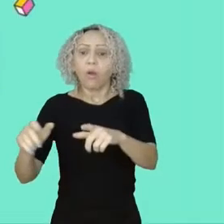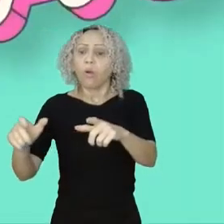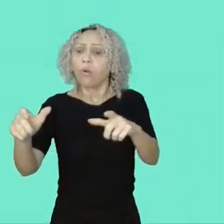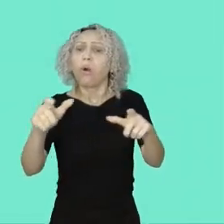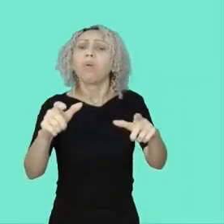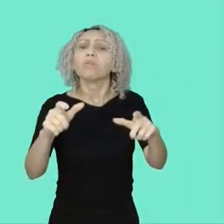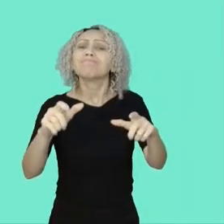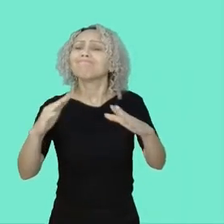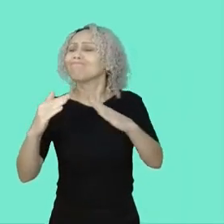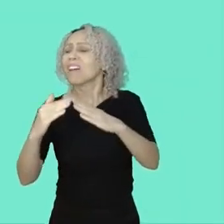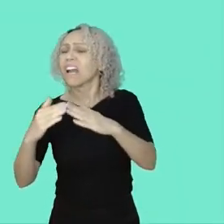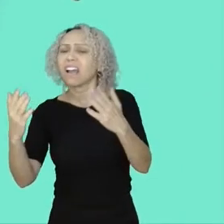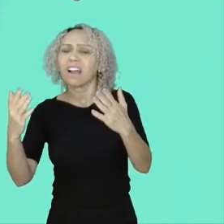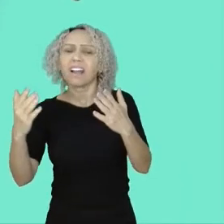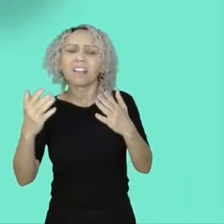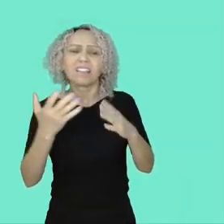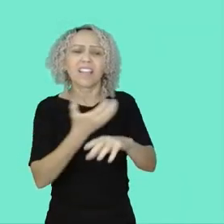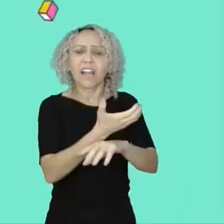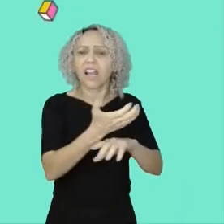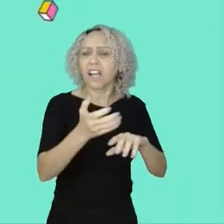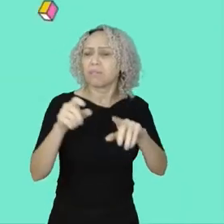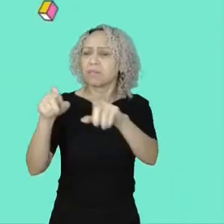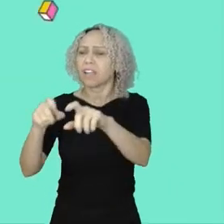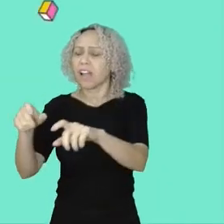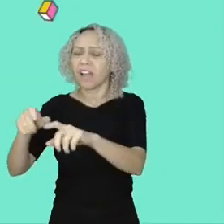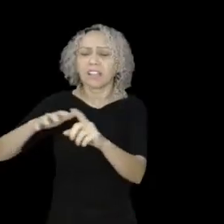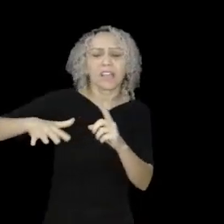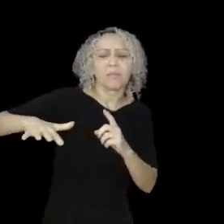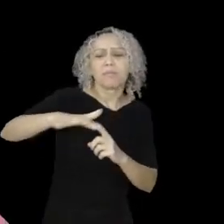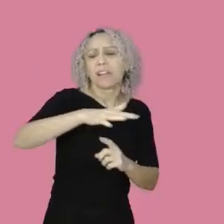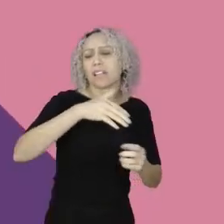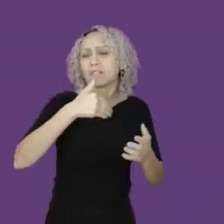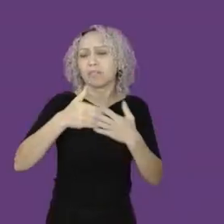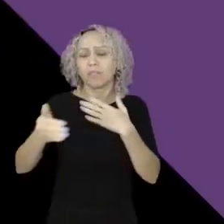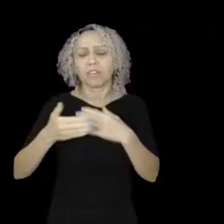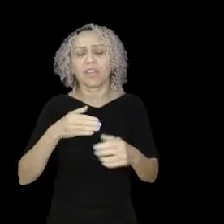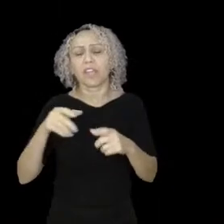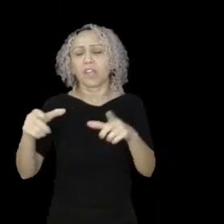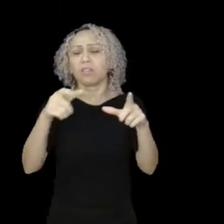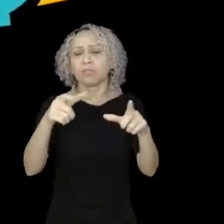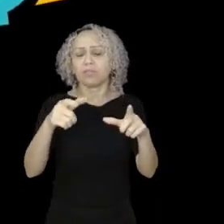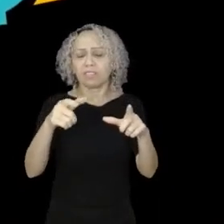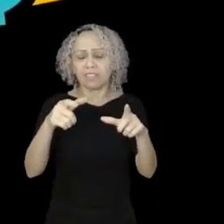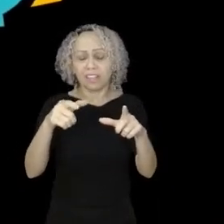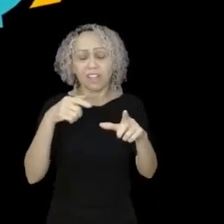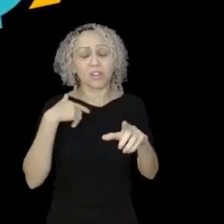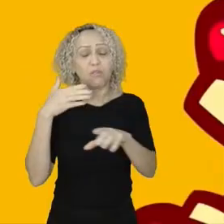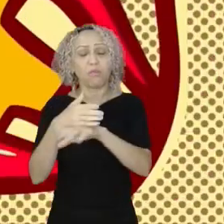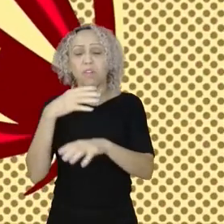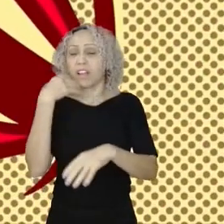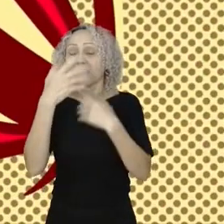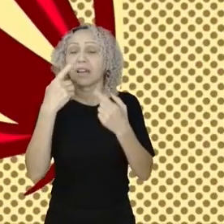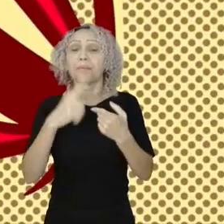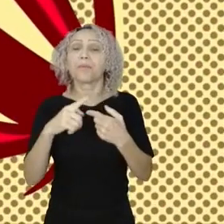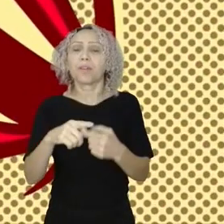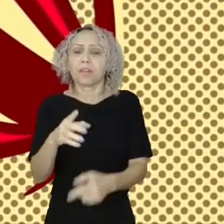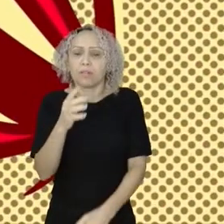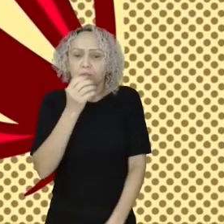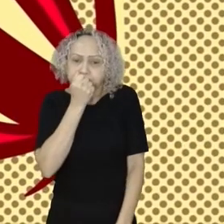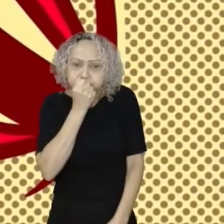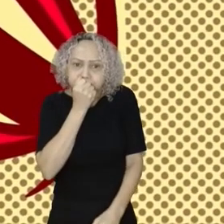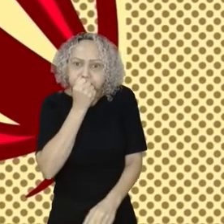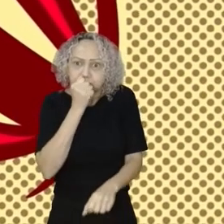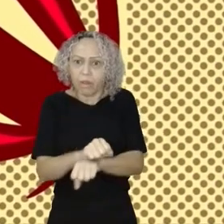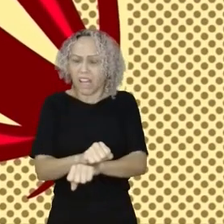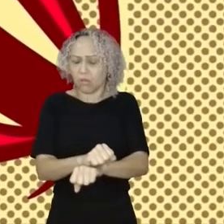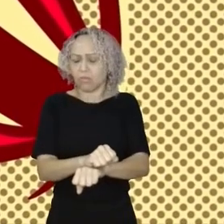Seja em casa, no campo, na rua ou na praça, chega de mordaça,